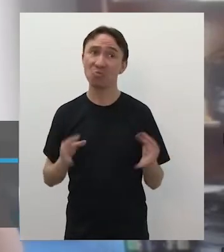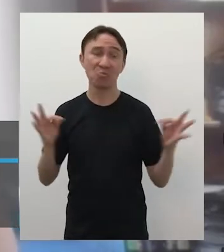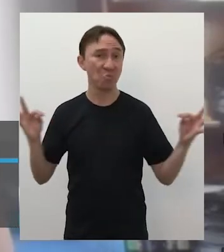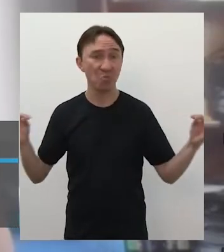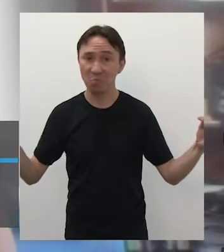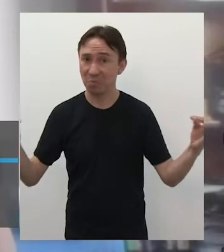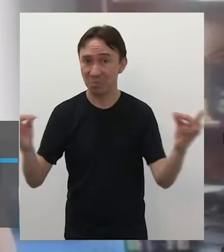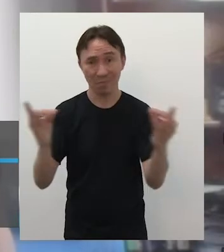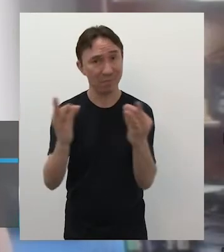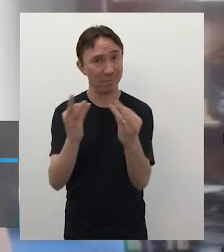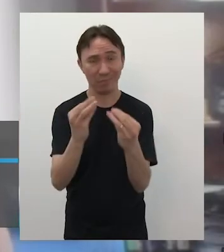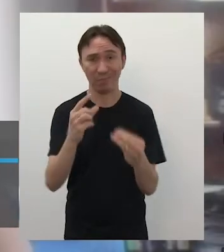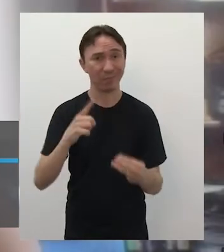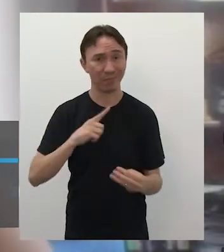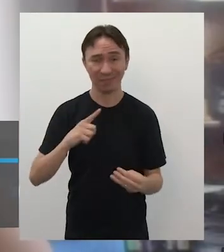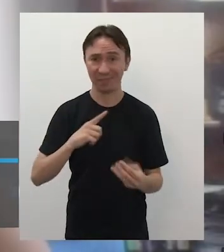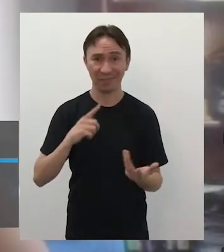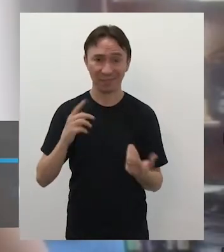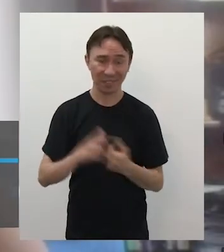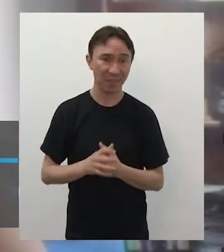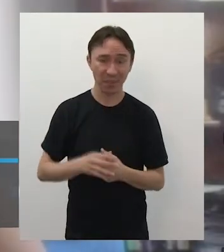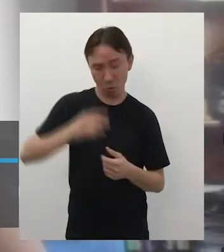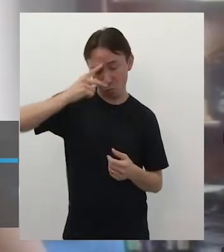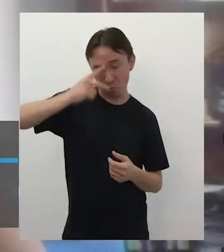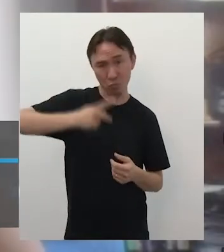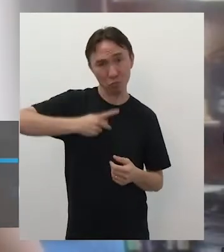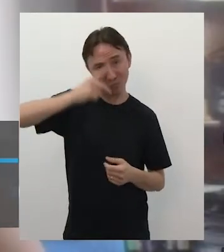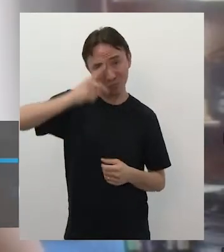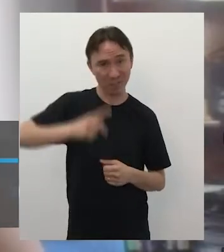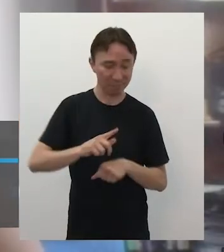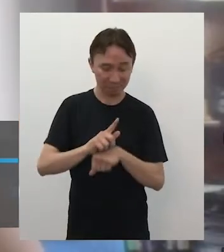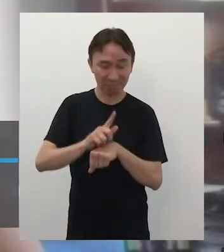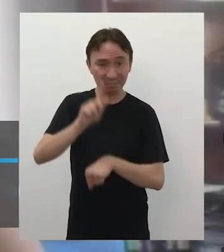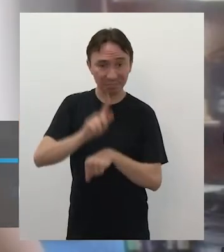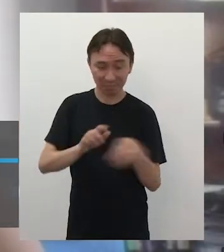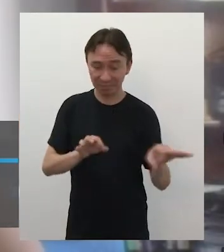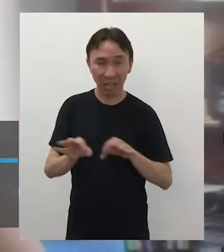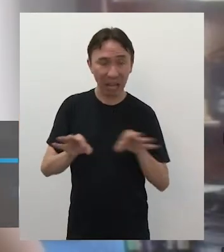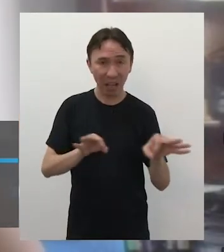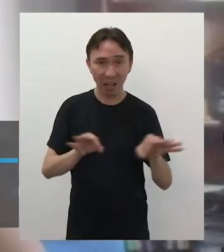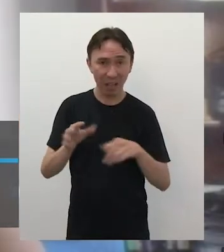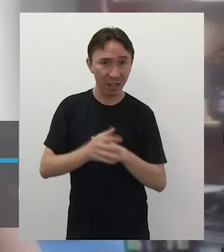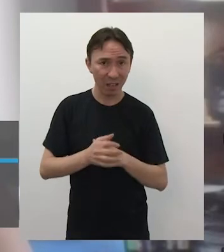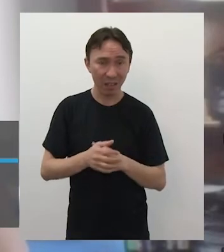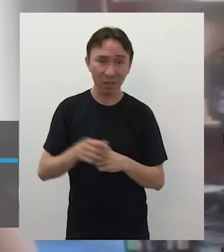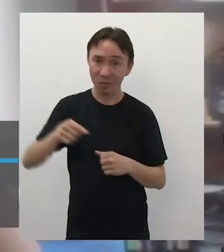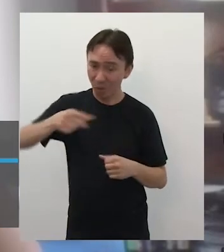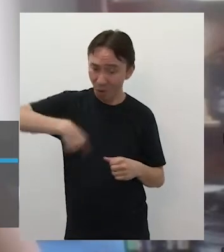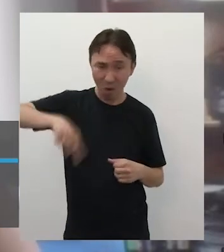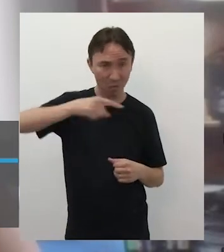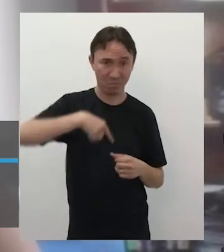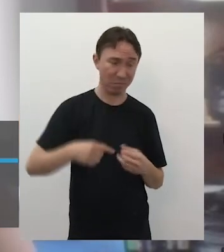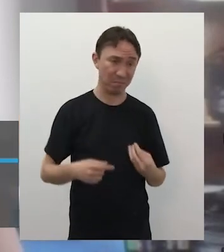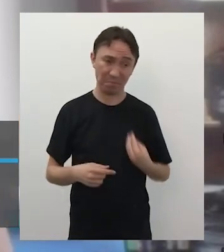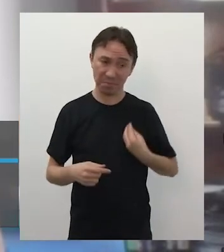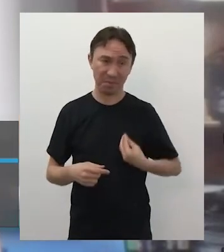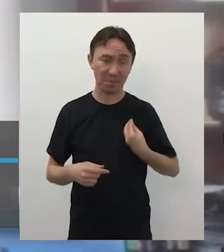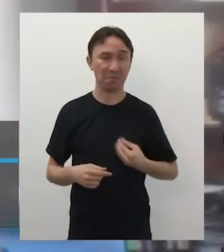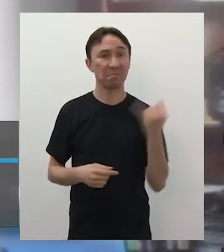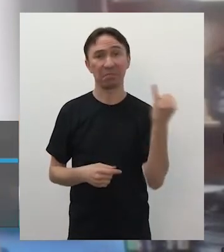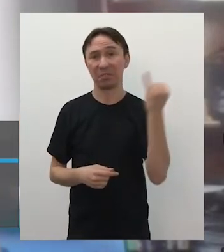A determinação para a gente justamente pensar quais são os nossos objetivos, né? Surgiu esse imprevisto, eu